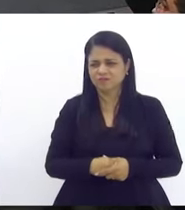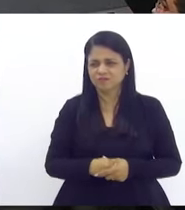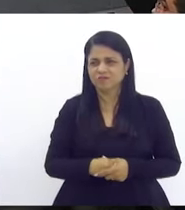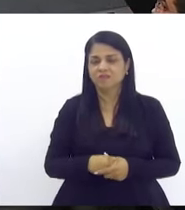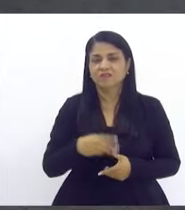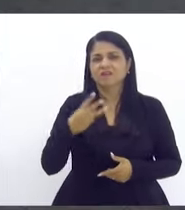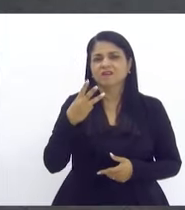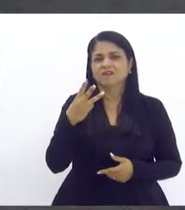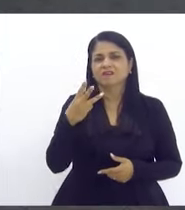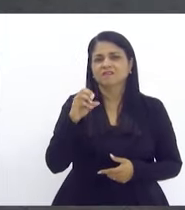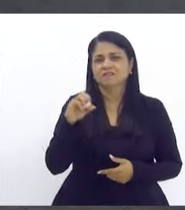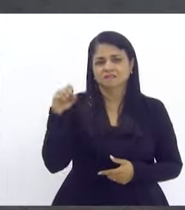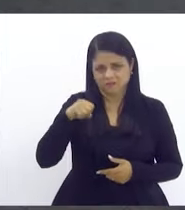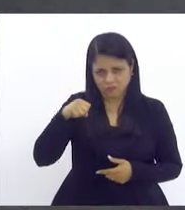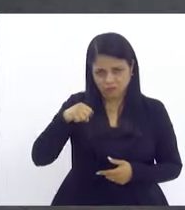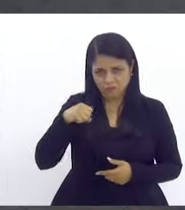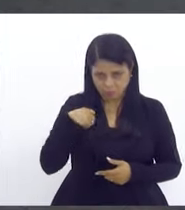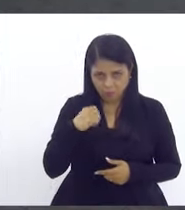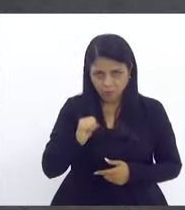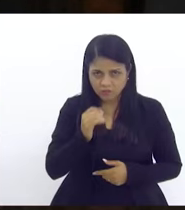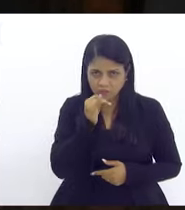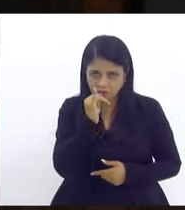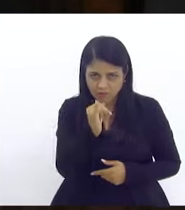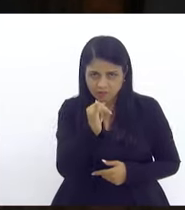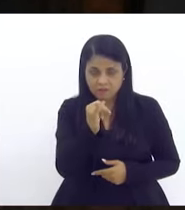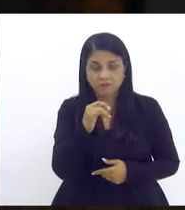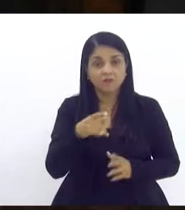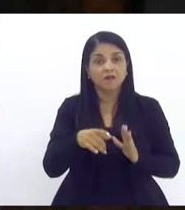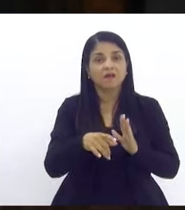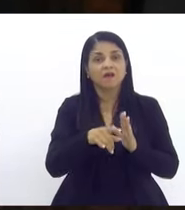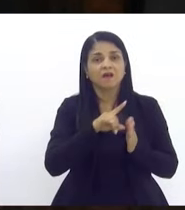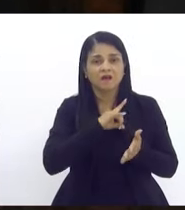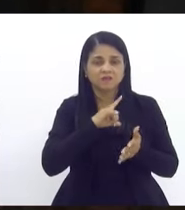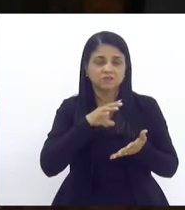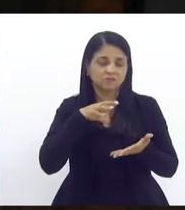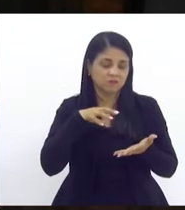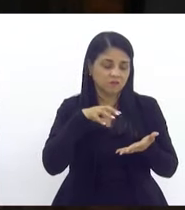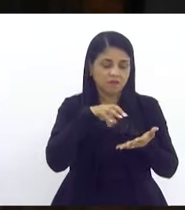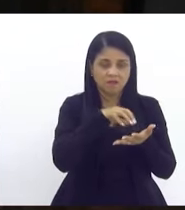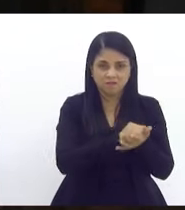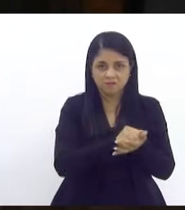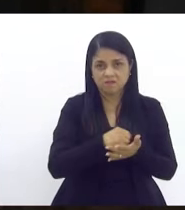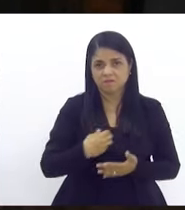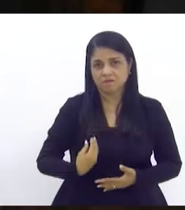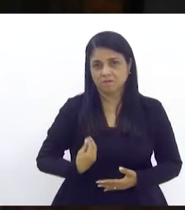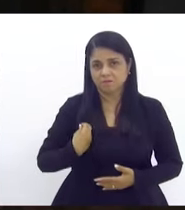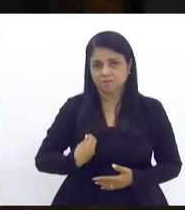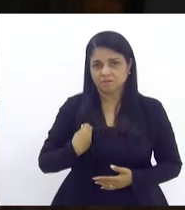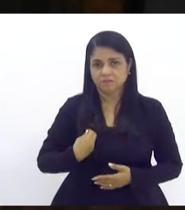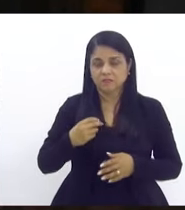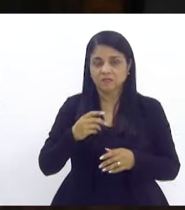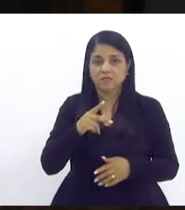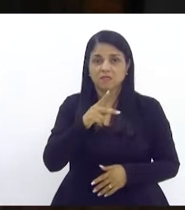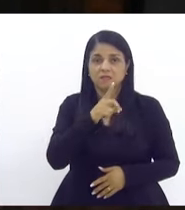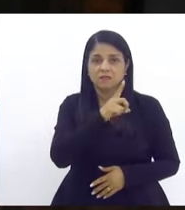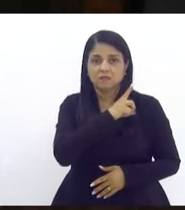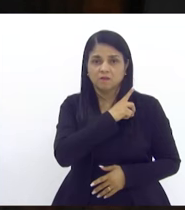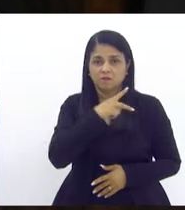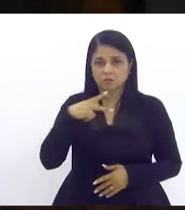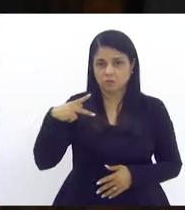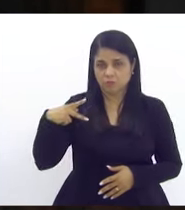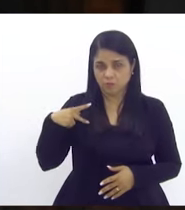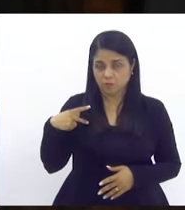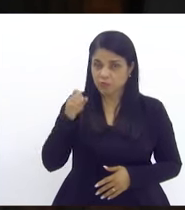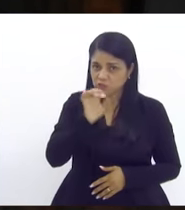30 segundos. Vossa Excelência pode... Antes, porém, eu queria registrar a presença da Defensora Pública